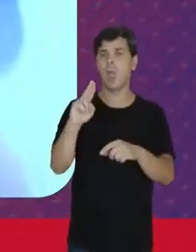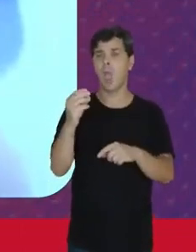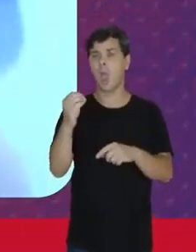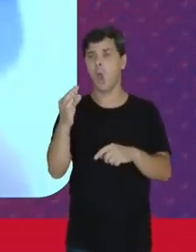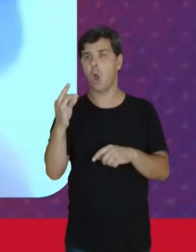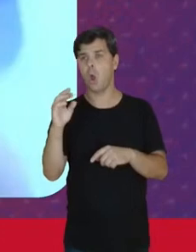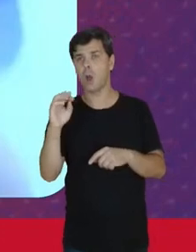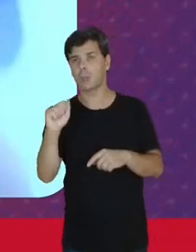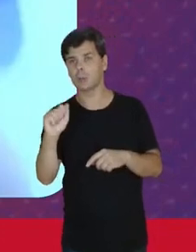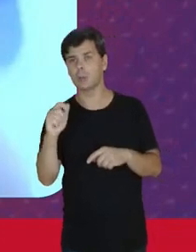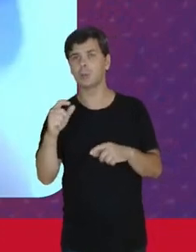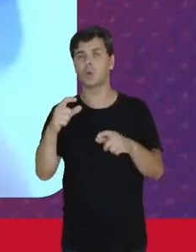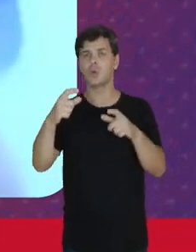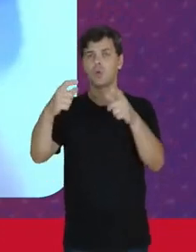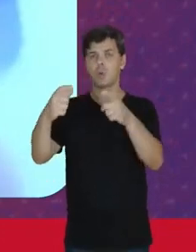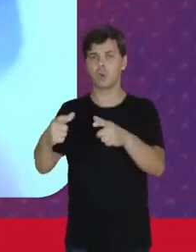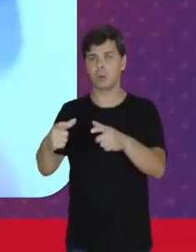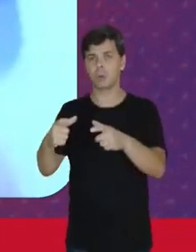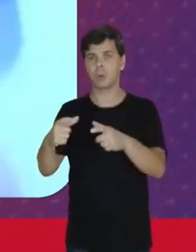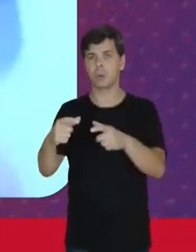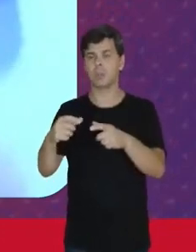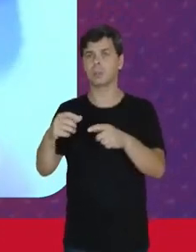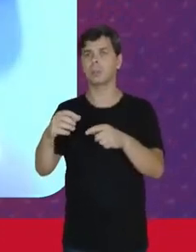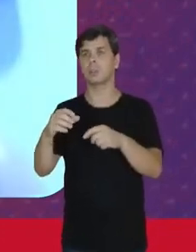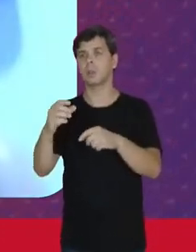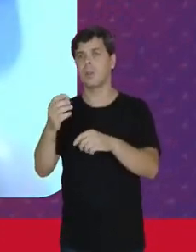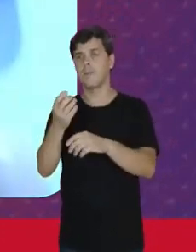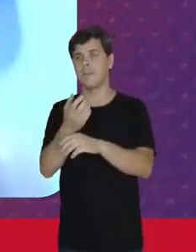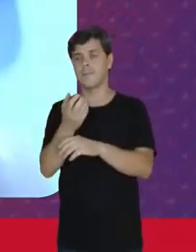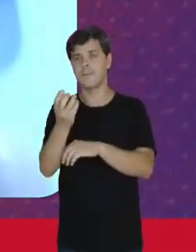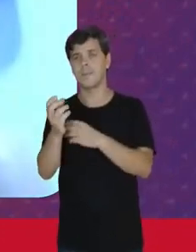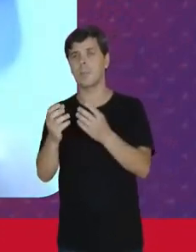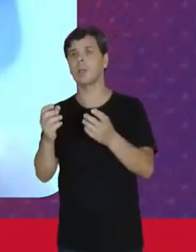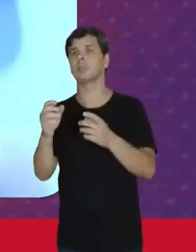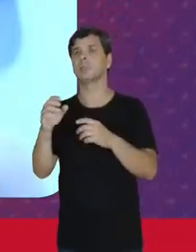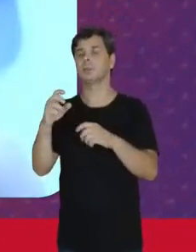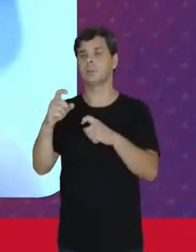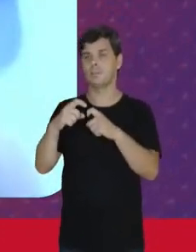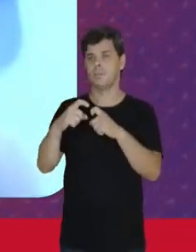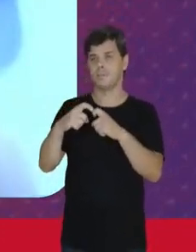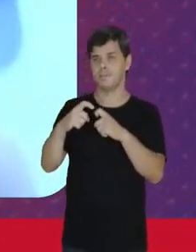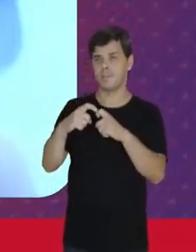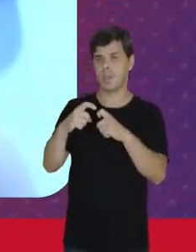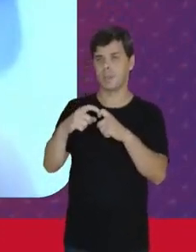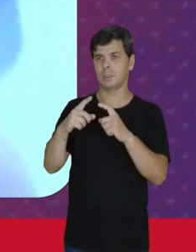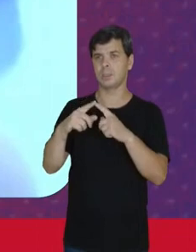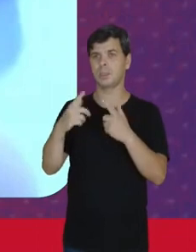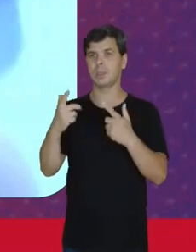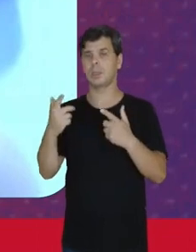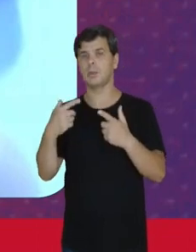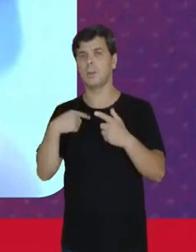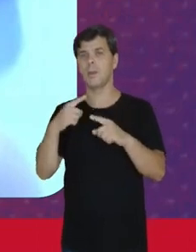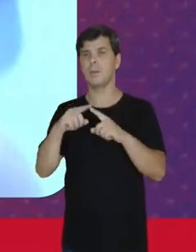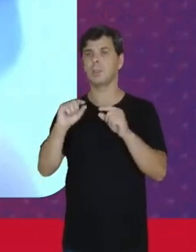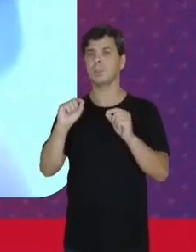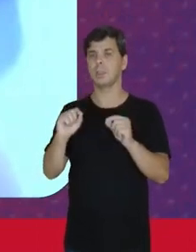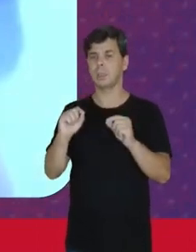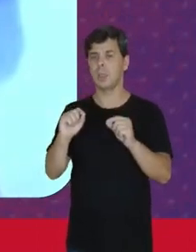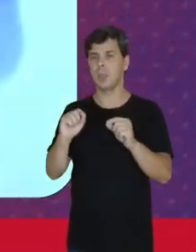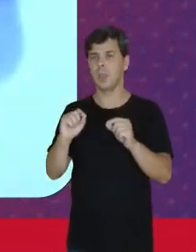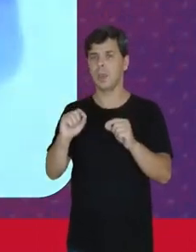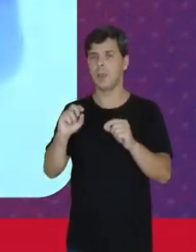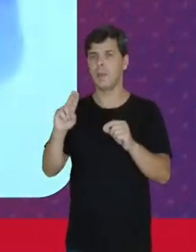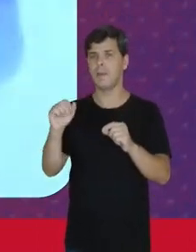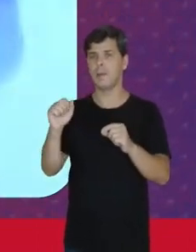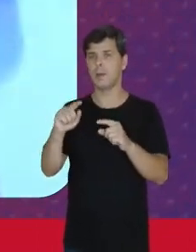horta, o espaço das plantas medicinais, inclusive das flores, né? Mas que aos poucos a